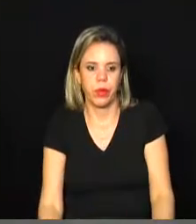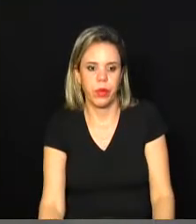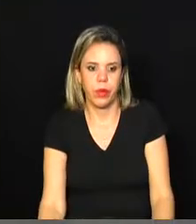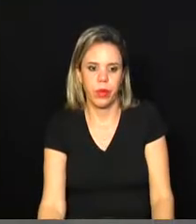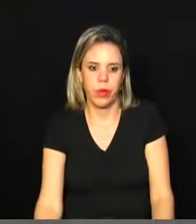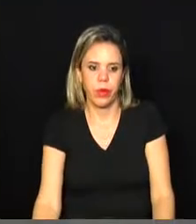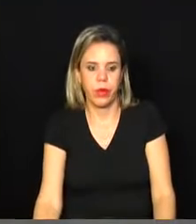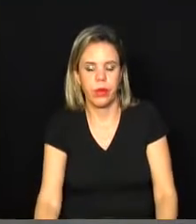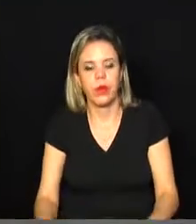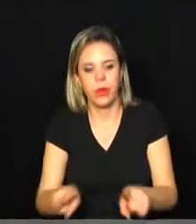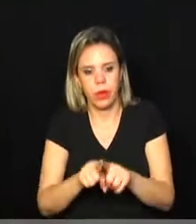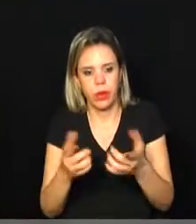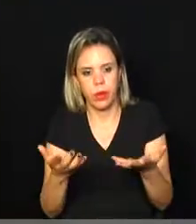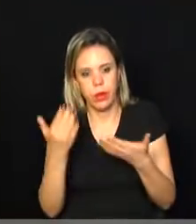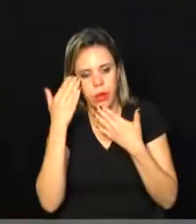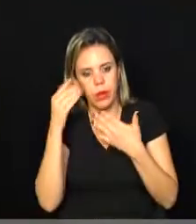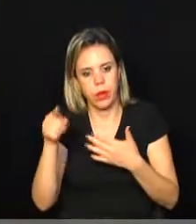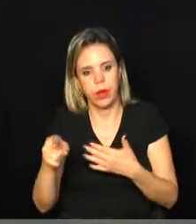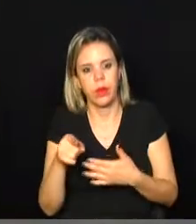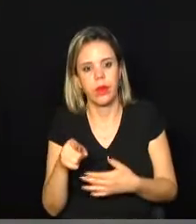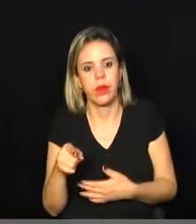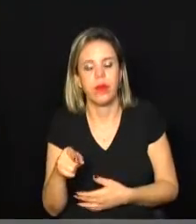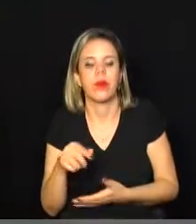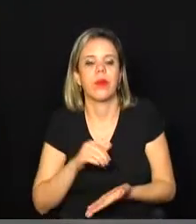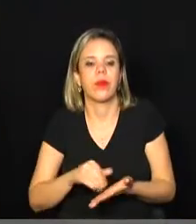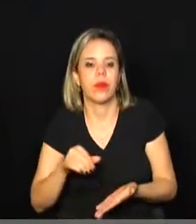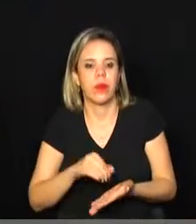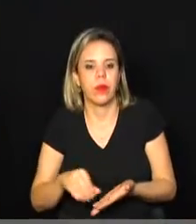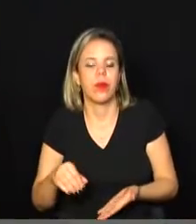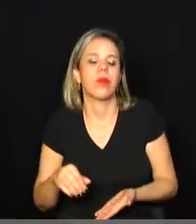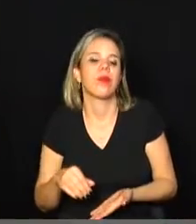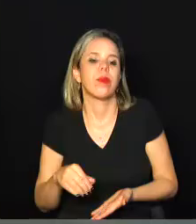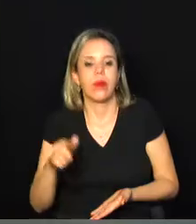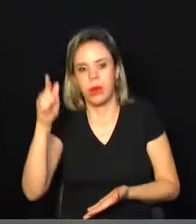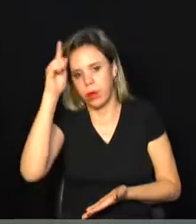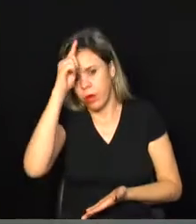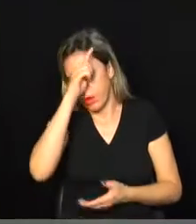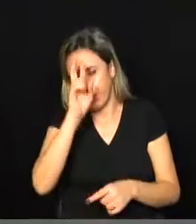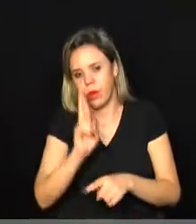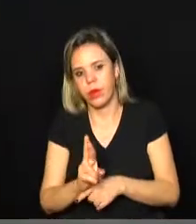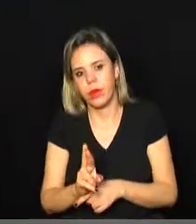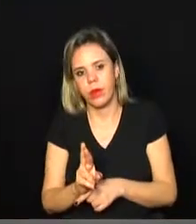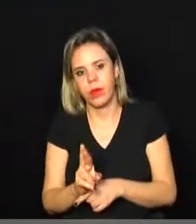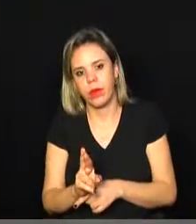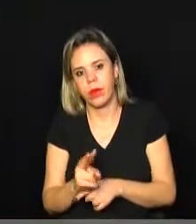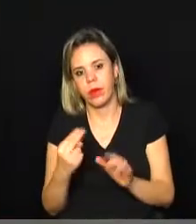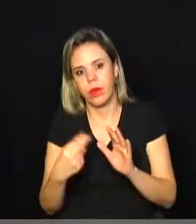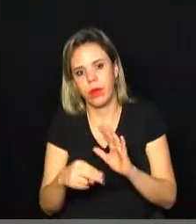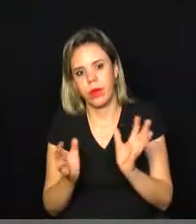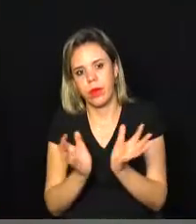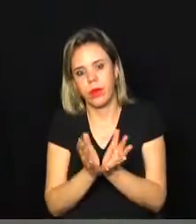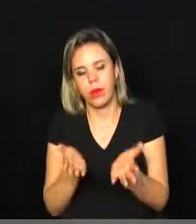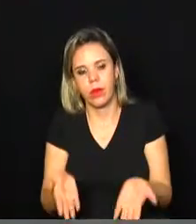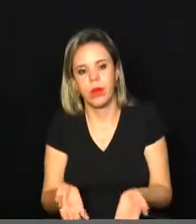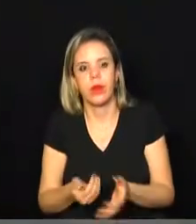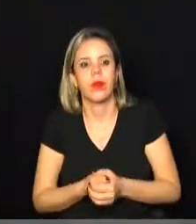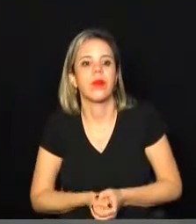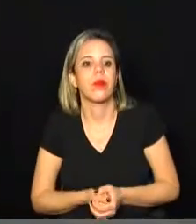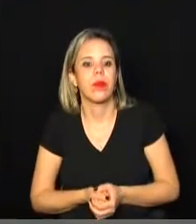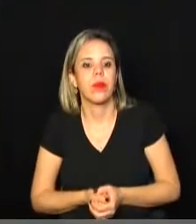também quero agradecer aqui o seu senhor do Gustavo petta que veio representar o vereador é em nome dessa comissão